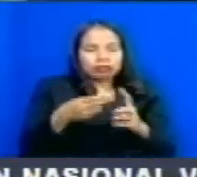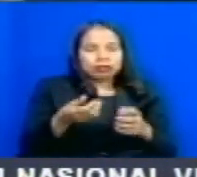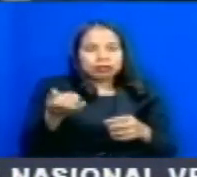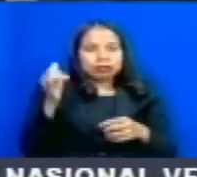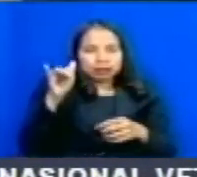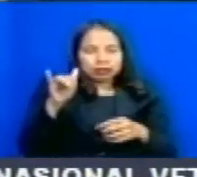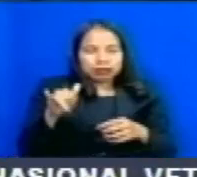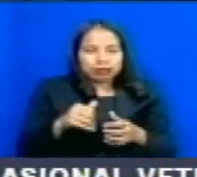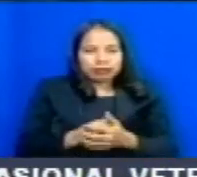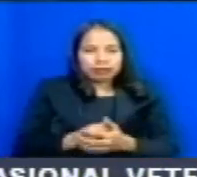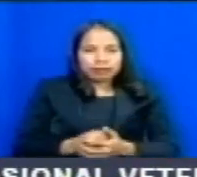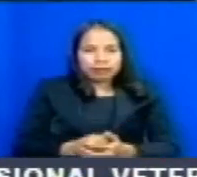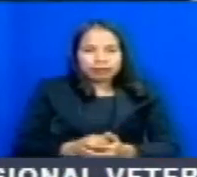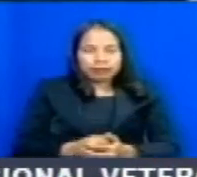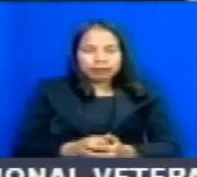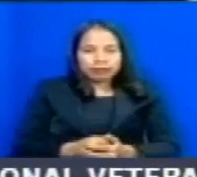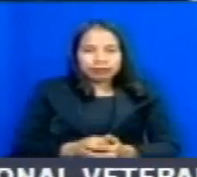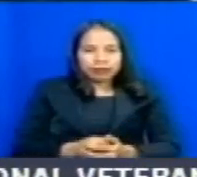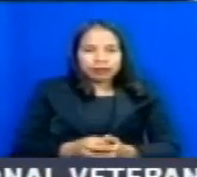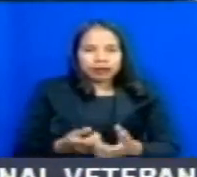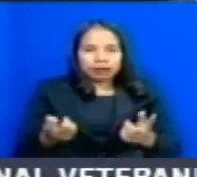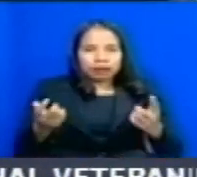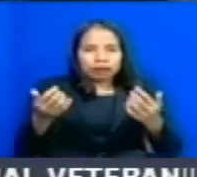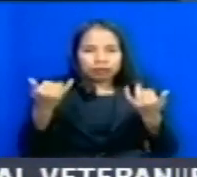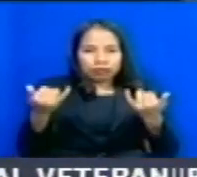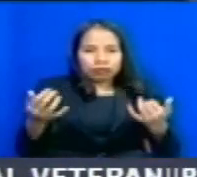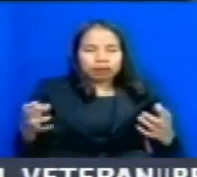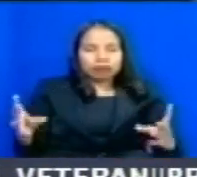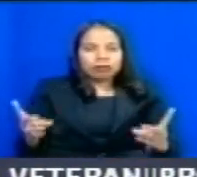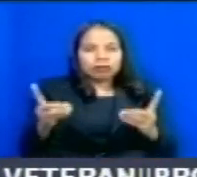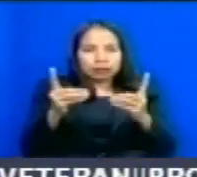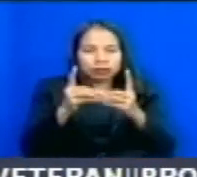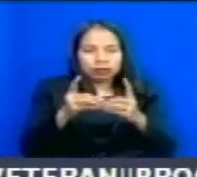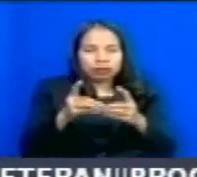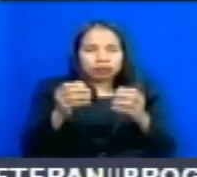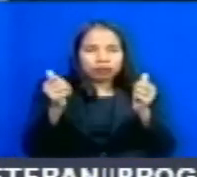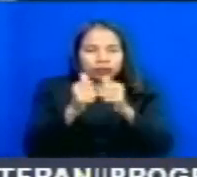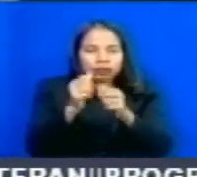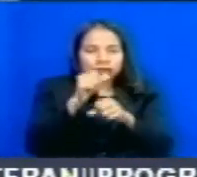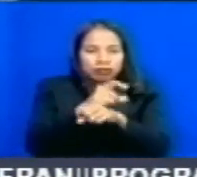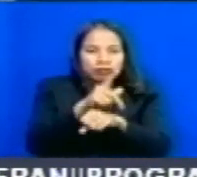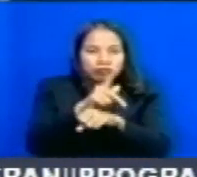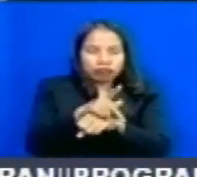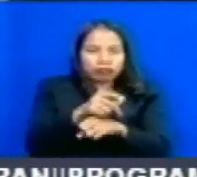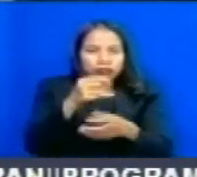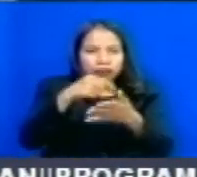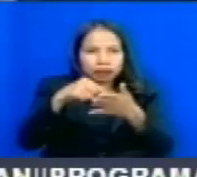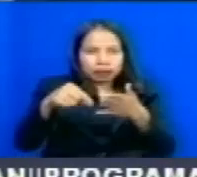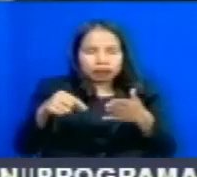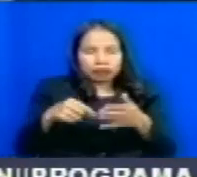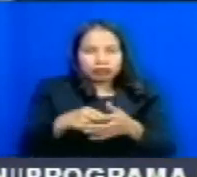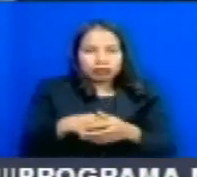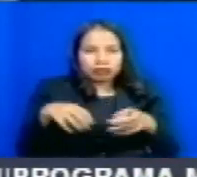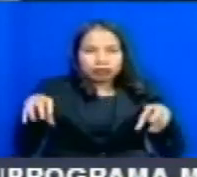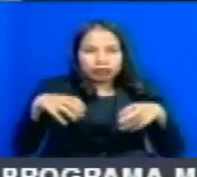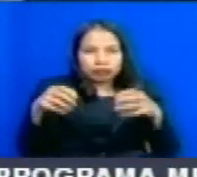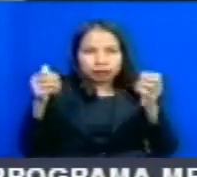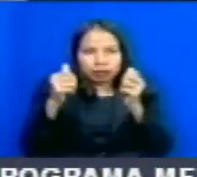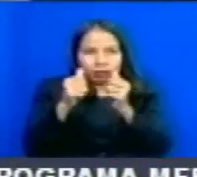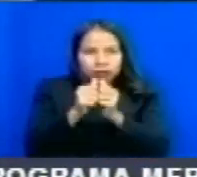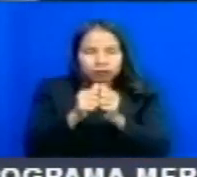Katak oime a sorma lo se fopene atu ajusta serviço ne, parte serviço